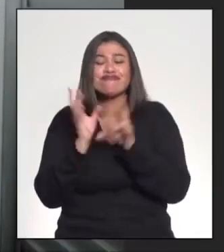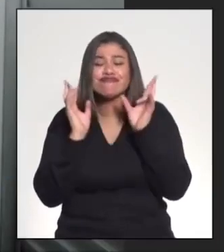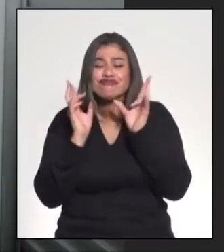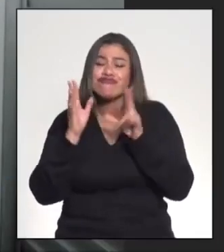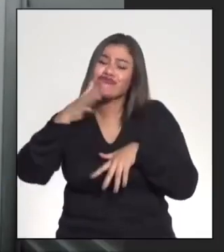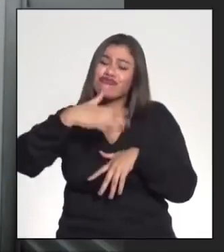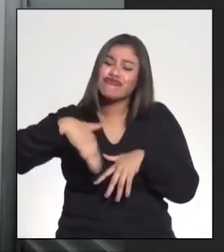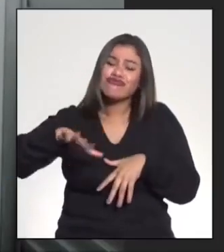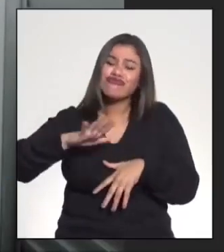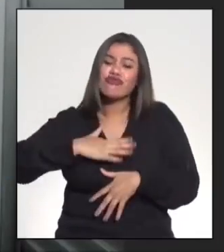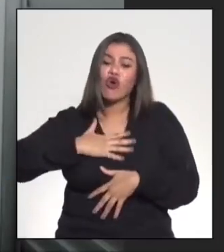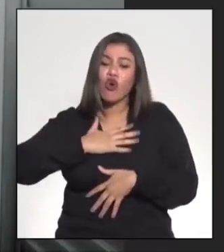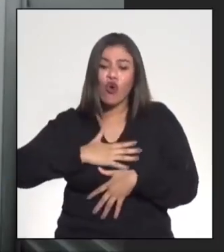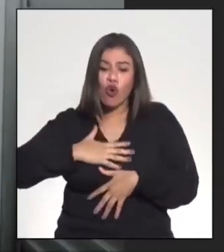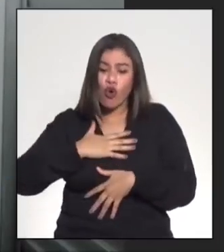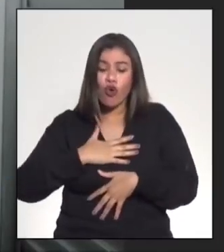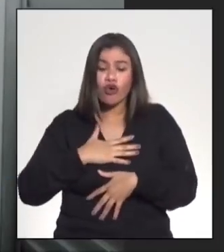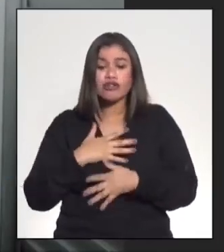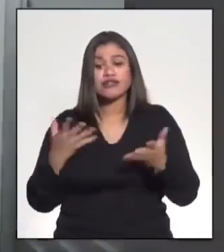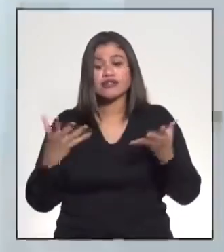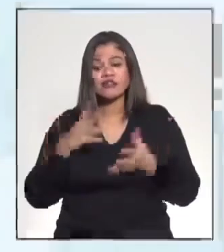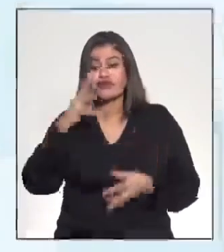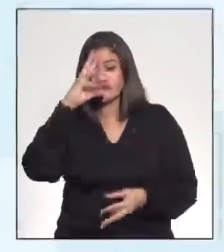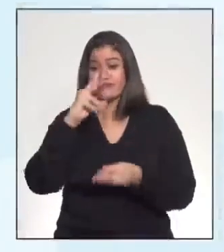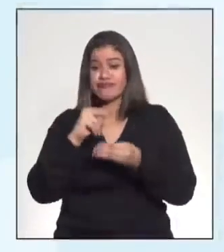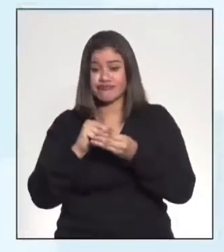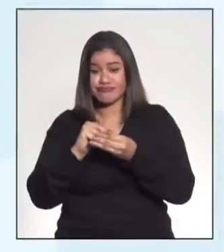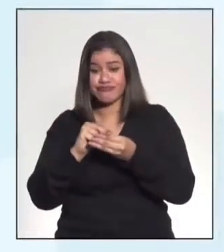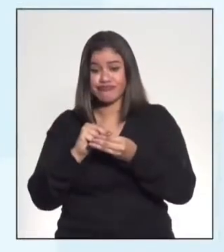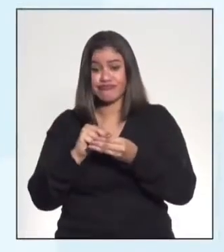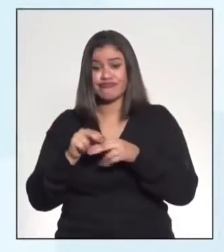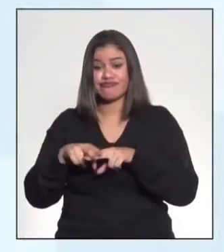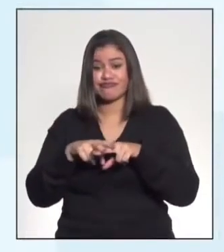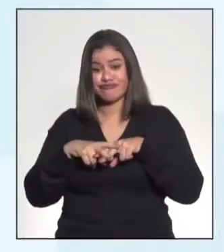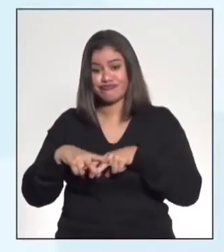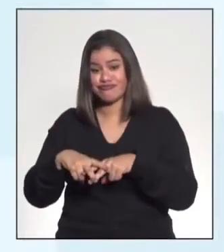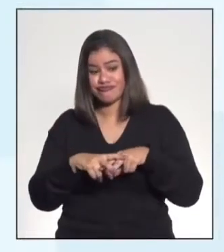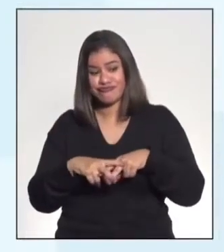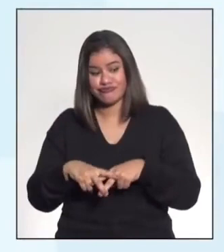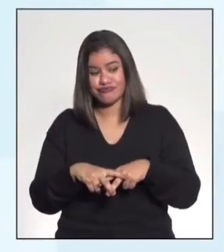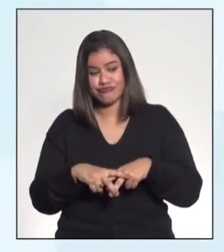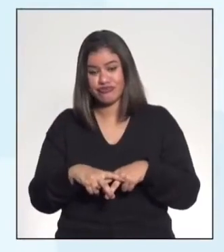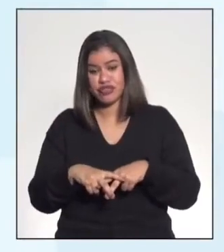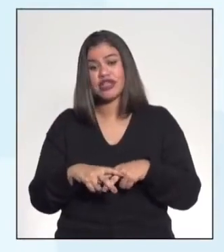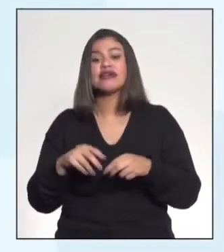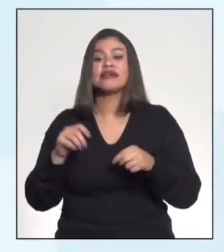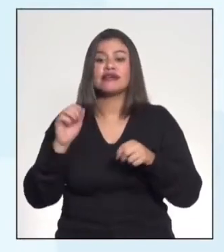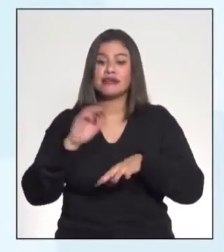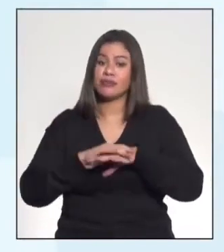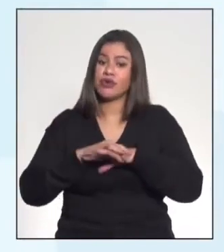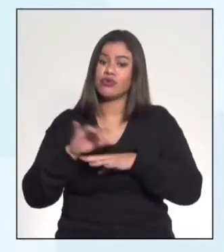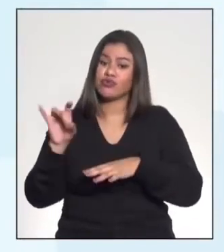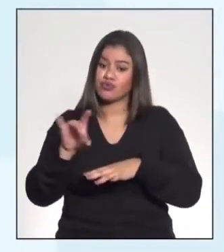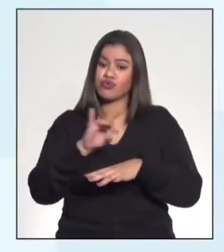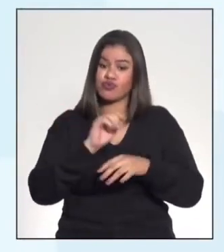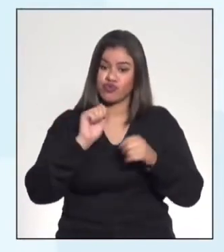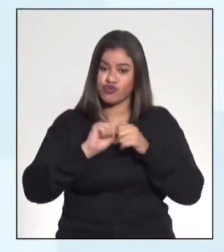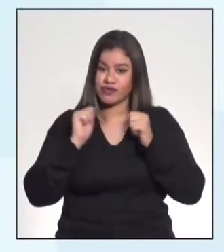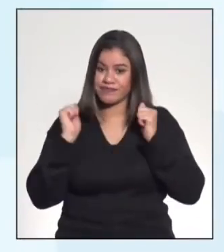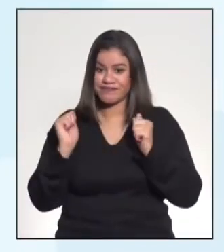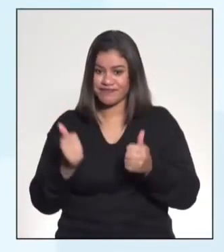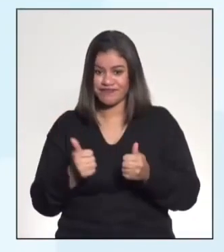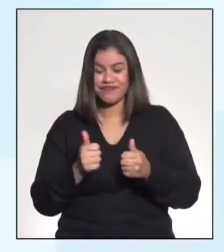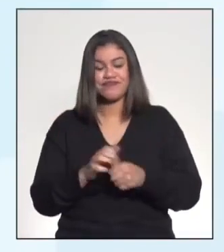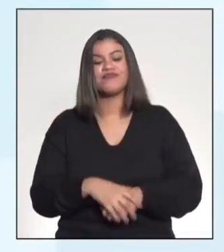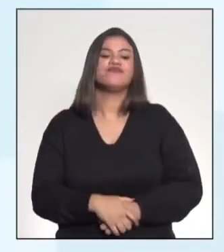gostado. A gente só vai retomar o que a gente aprendeu hoje, tá? Eu espero que vocês façam o desafio. Então, nós identificamos e